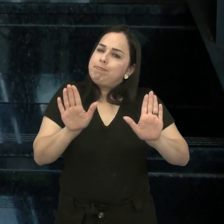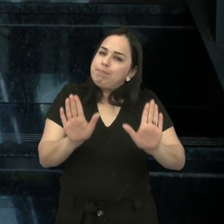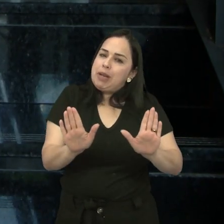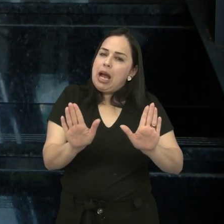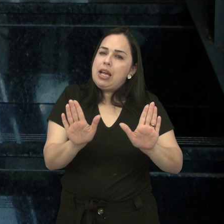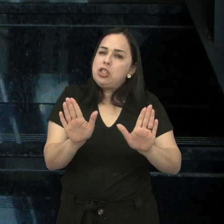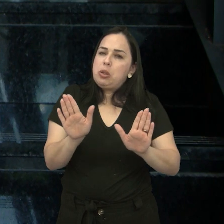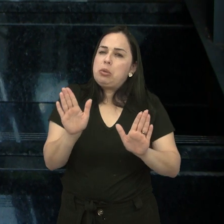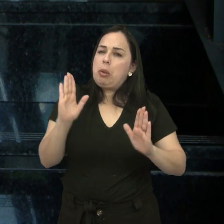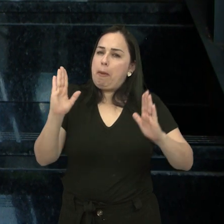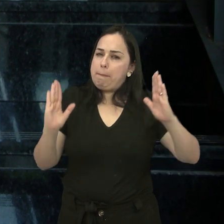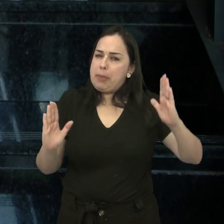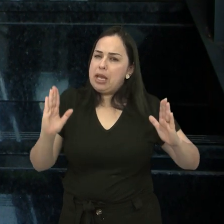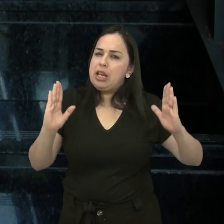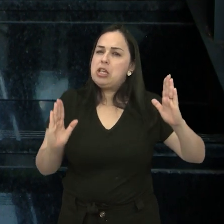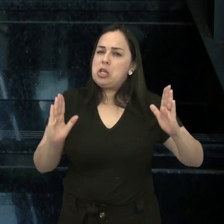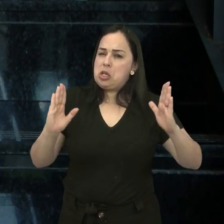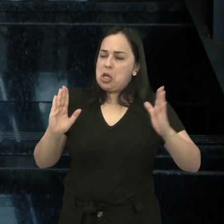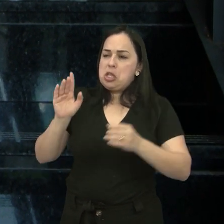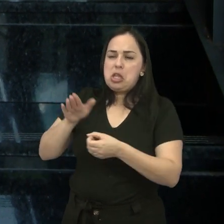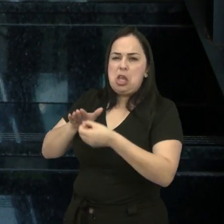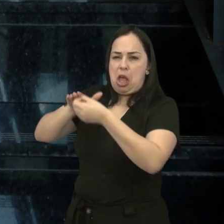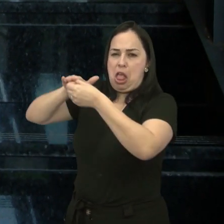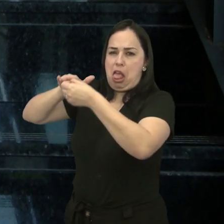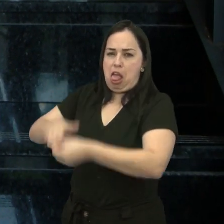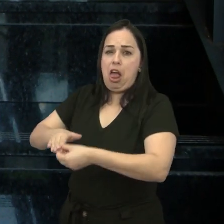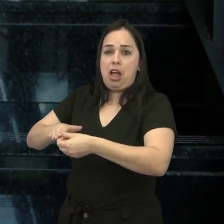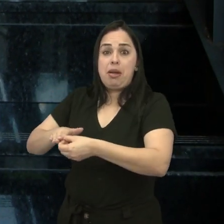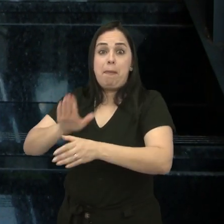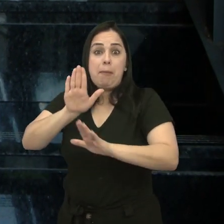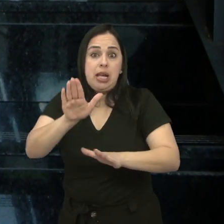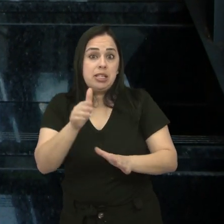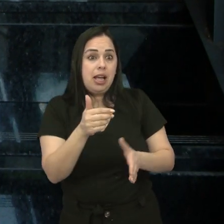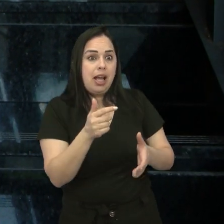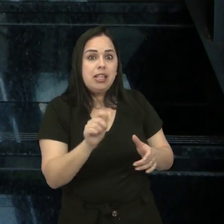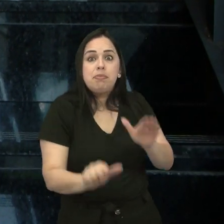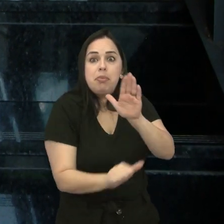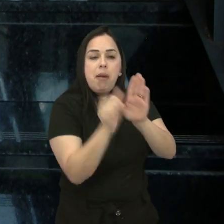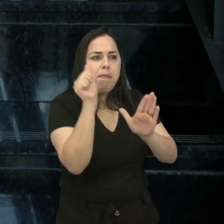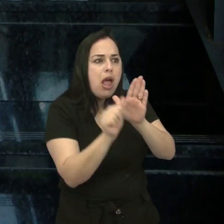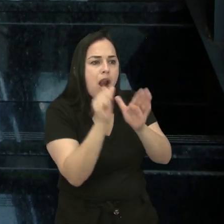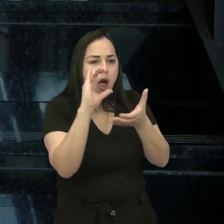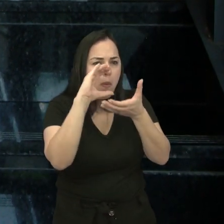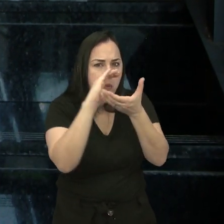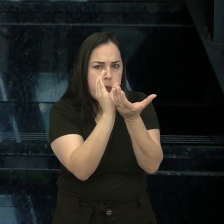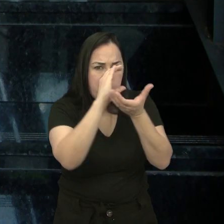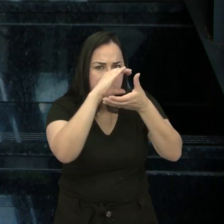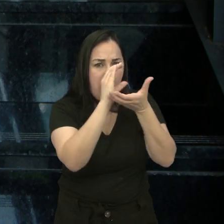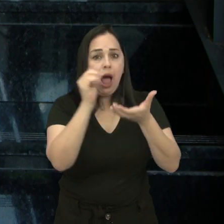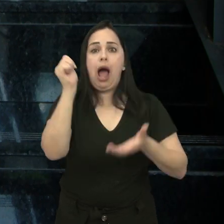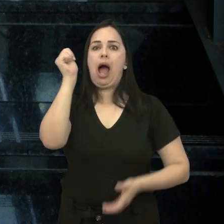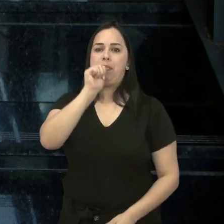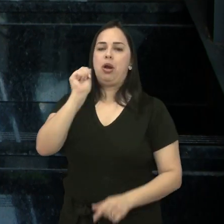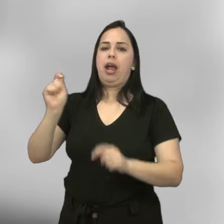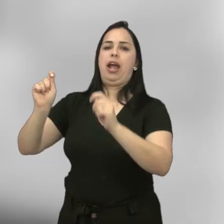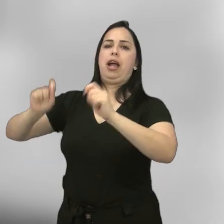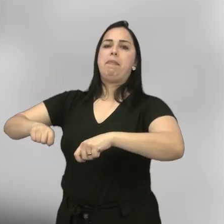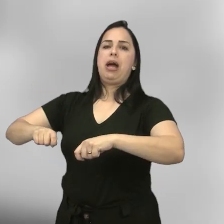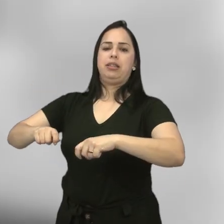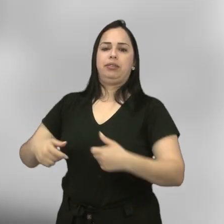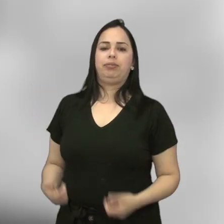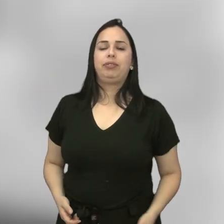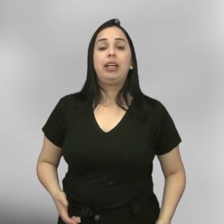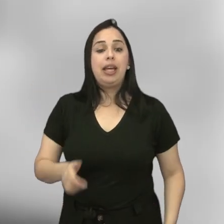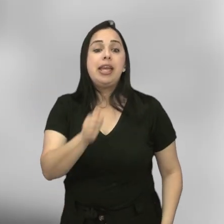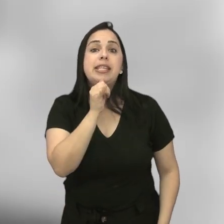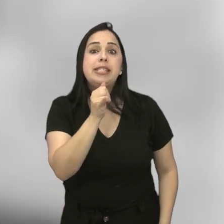em meio a tanta misoginia, desde o surgimento das primeiras máquinas fotográficas, o olhar feminino vem registrando a história. Como